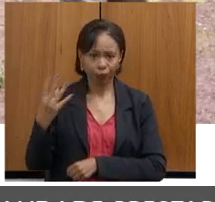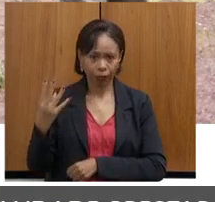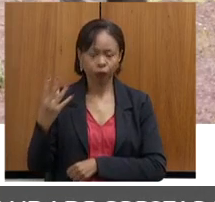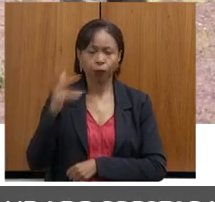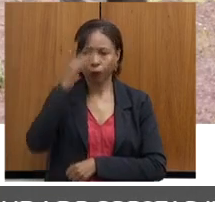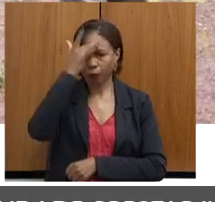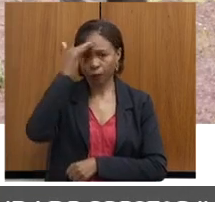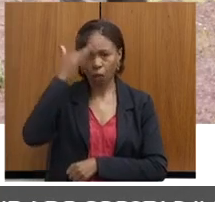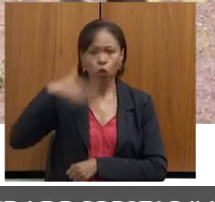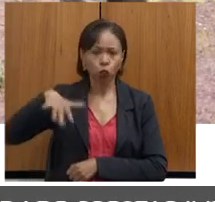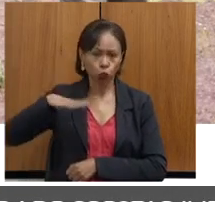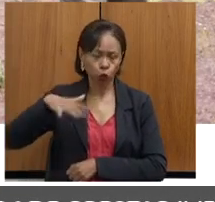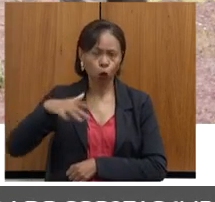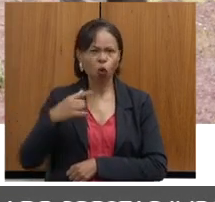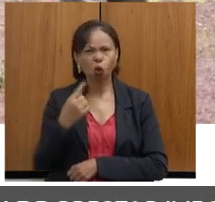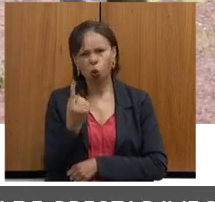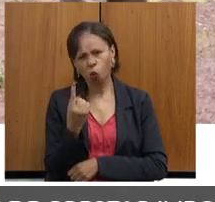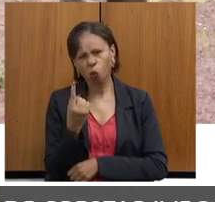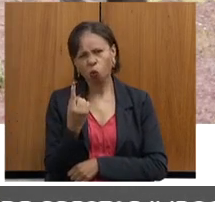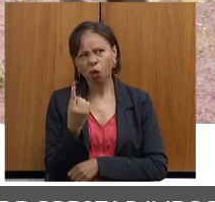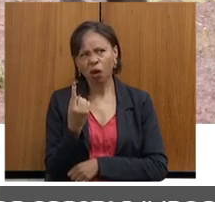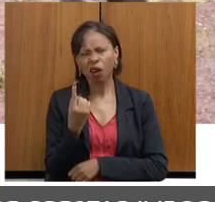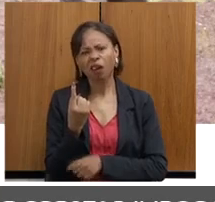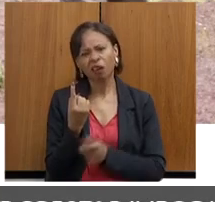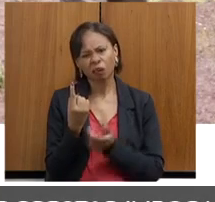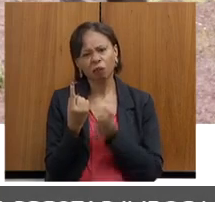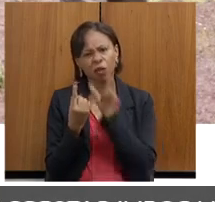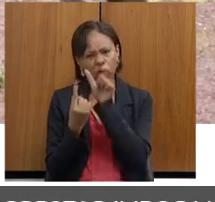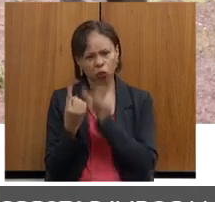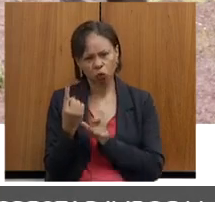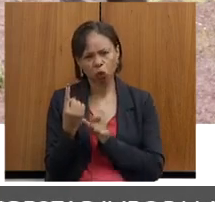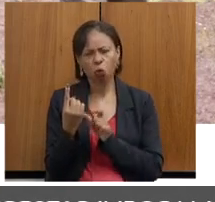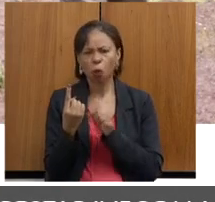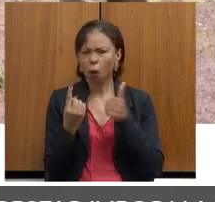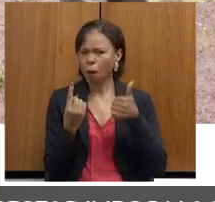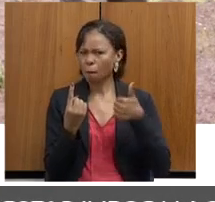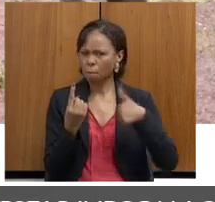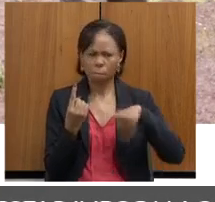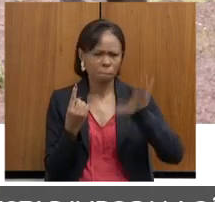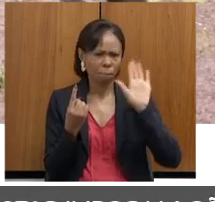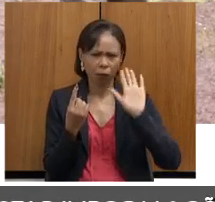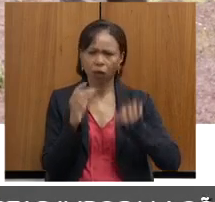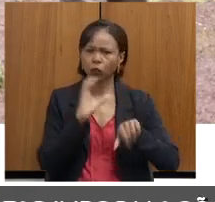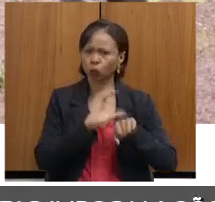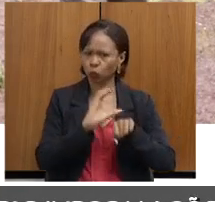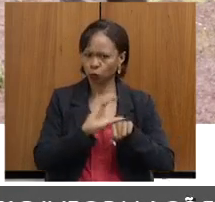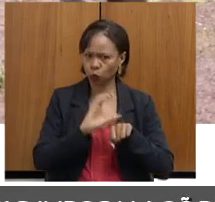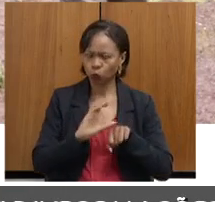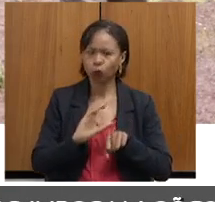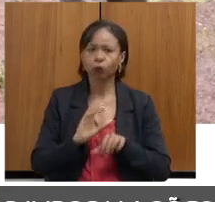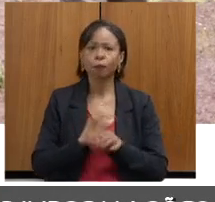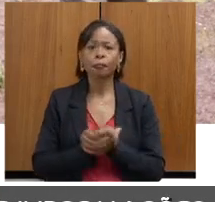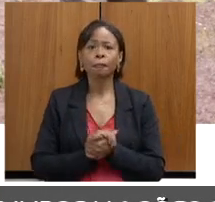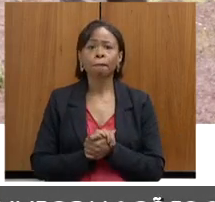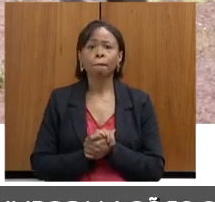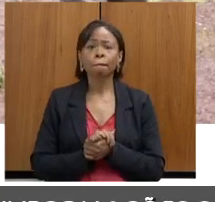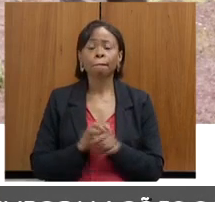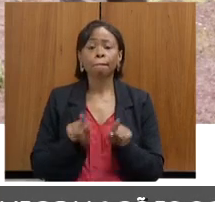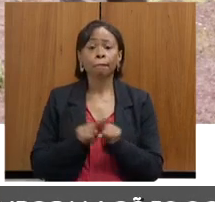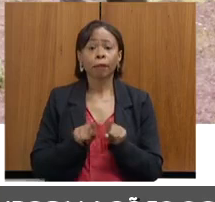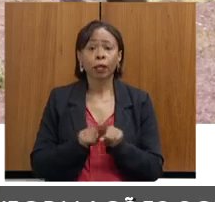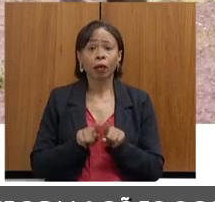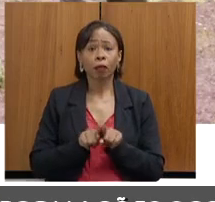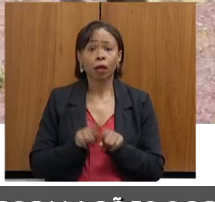pessoas é claro que uma pessoa faz mais de um curso né por e por isso esse número tivemos também